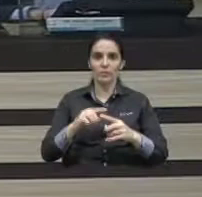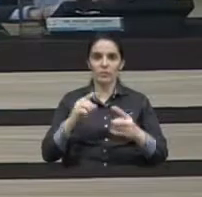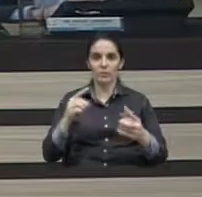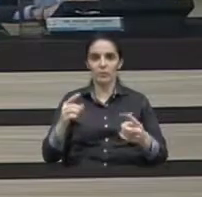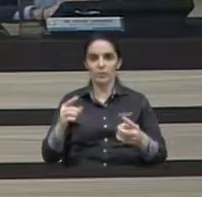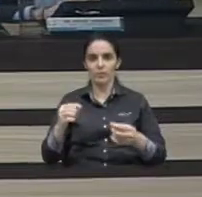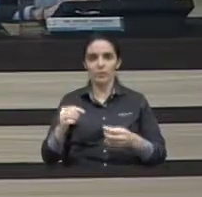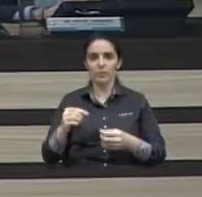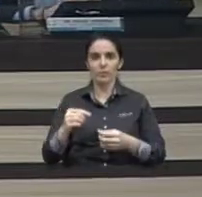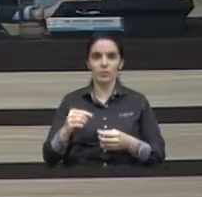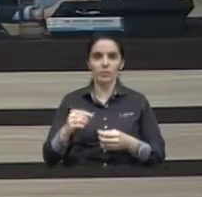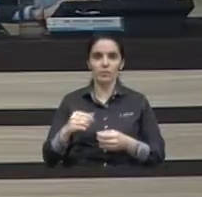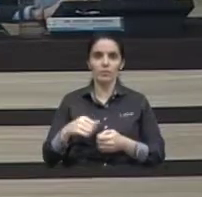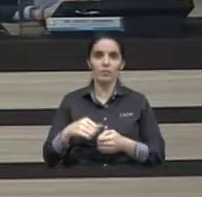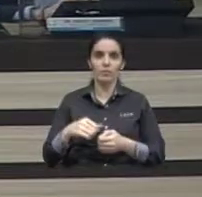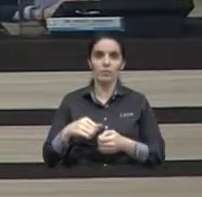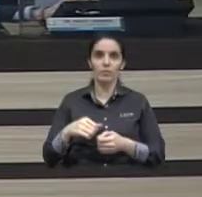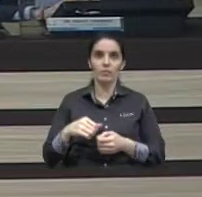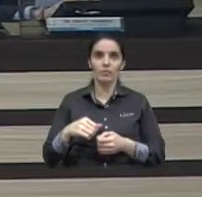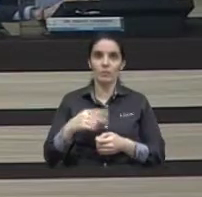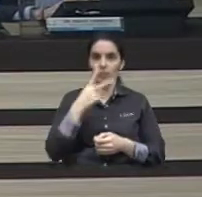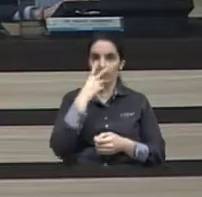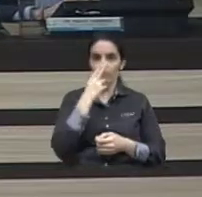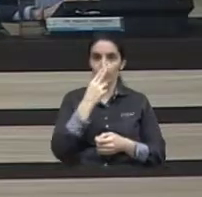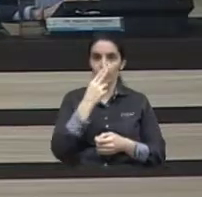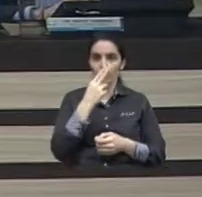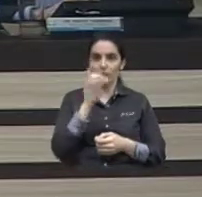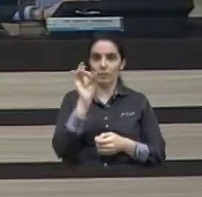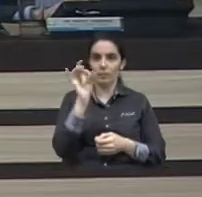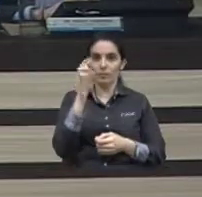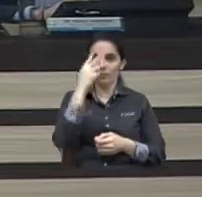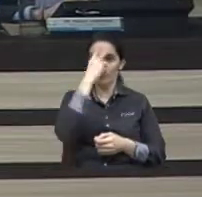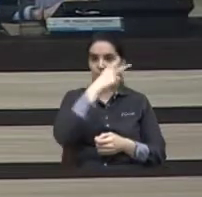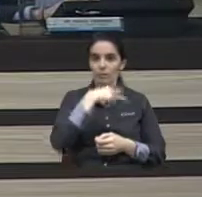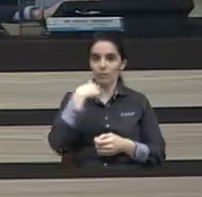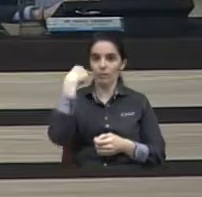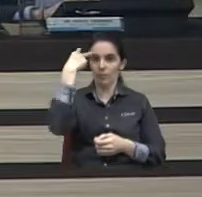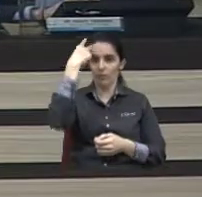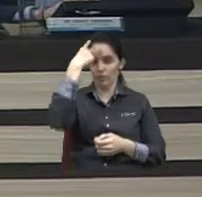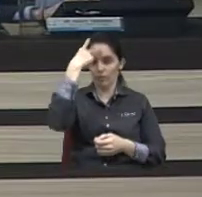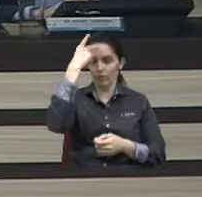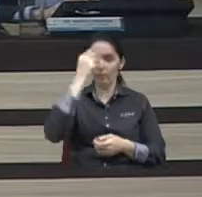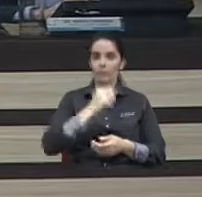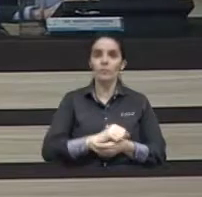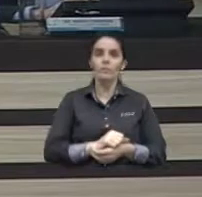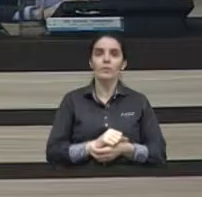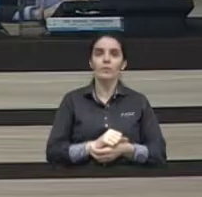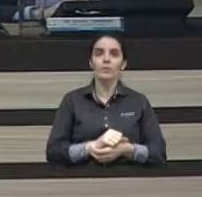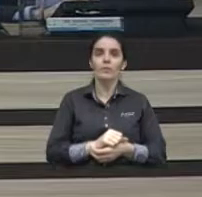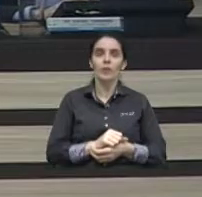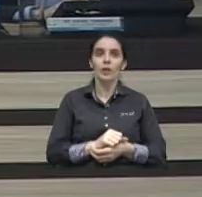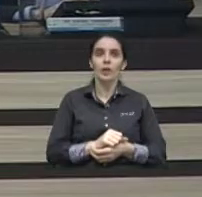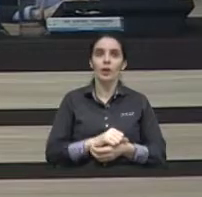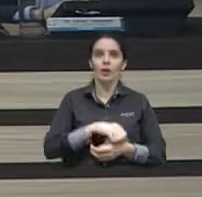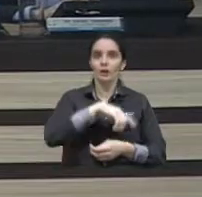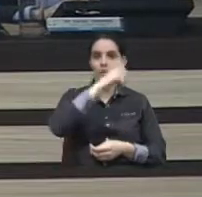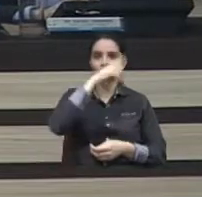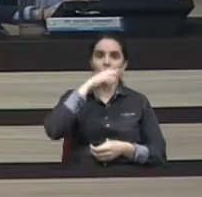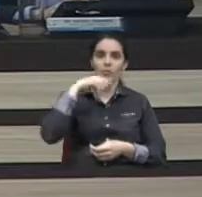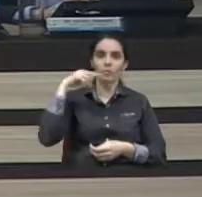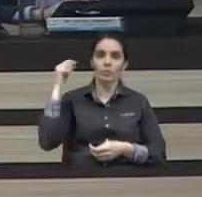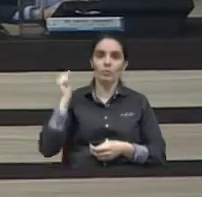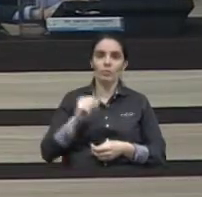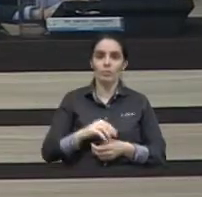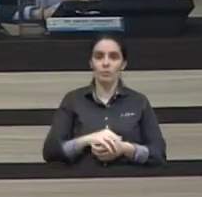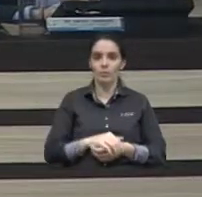estão sendo aceitas, mas parece que são 2 horas, tem direito a 2 horas, tanto que, pelo menos assim, comigo nas consultas, você